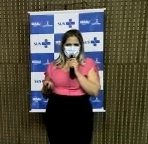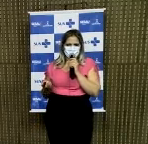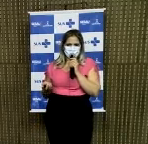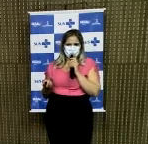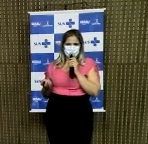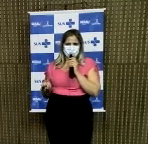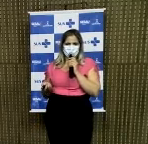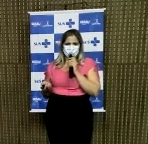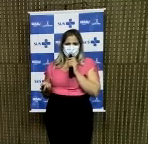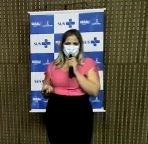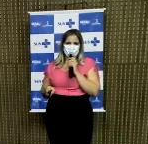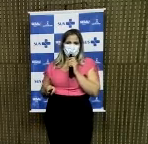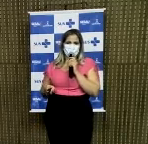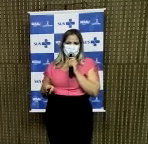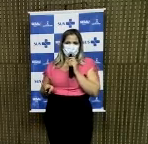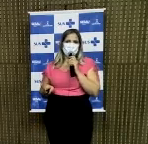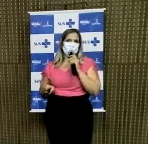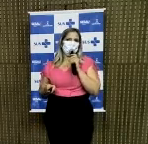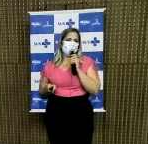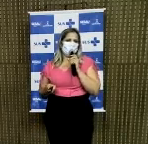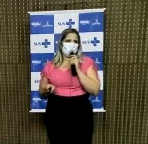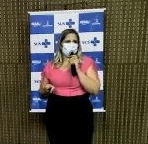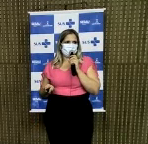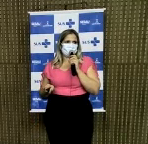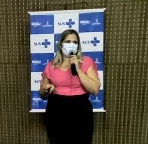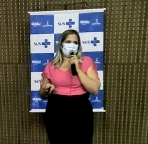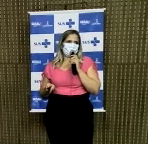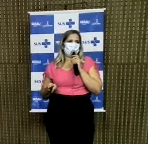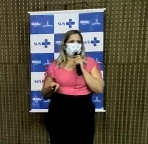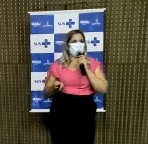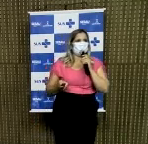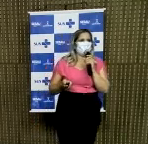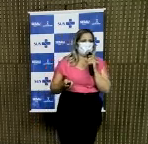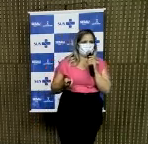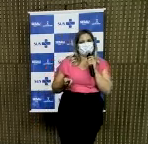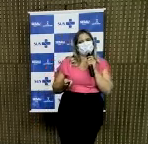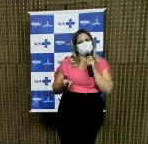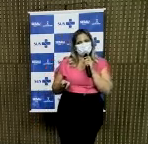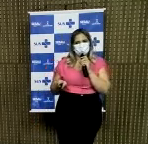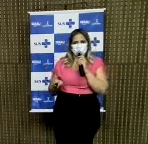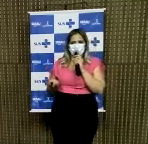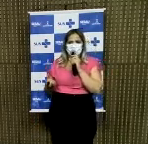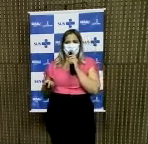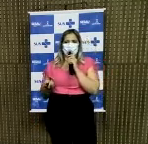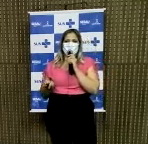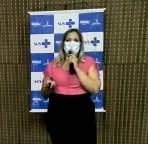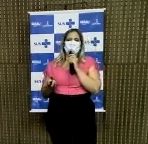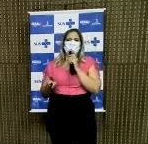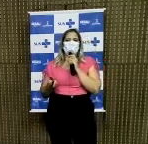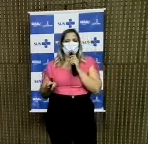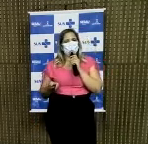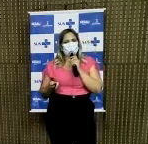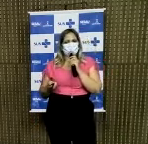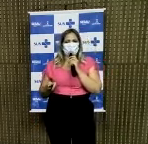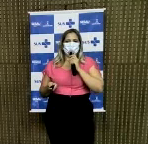Secretaria e tem o Instagram que é do PET, que era o Programa de Saúde na Escola que tinha na unidade.